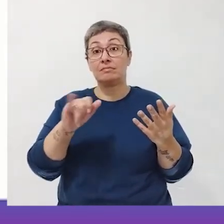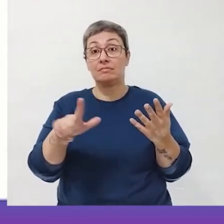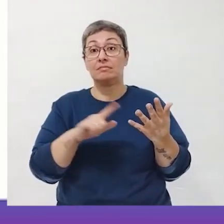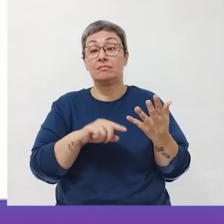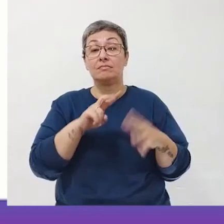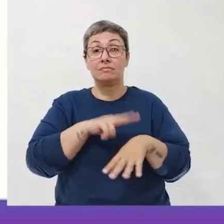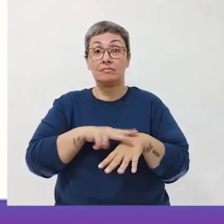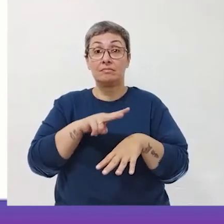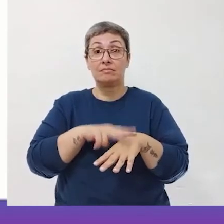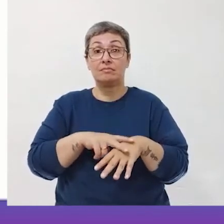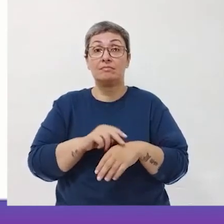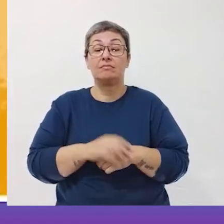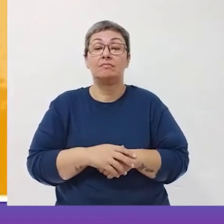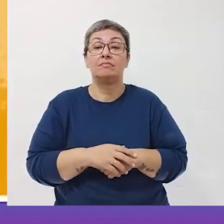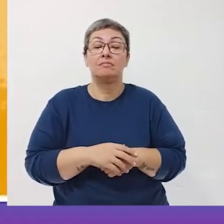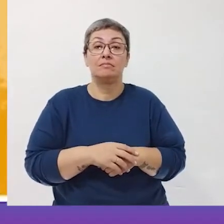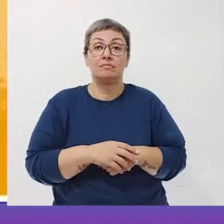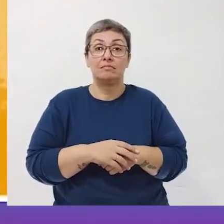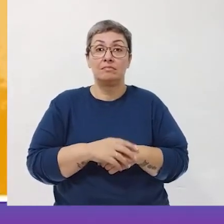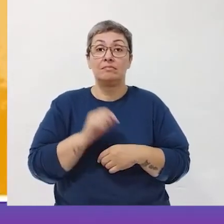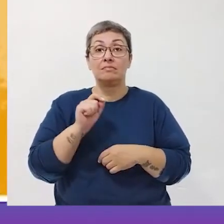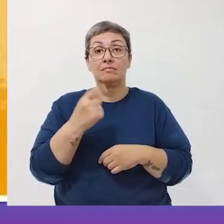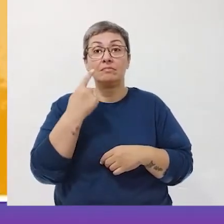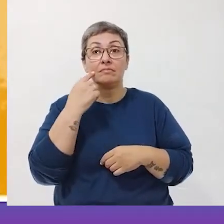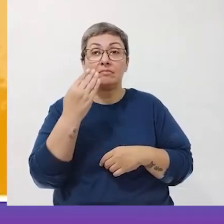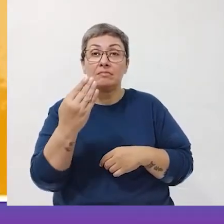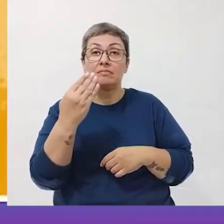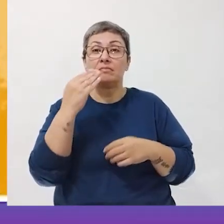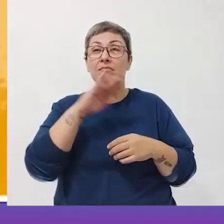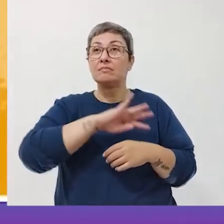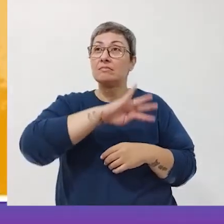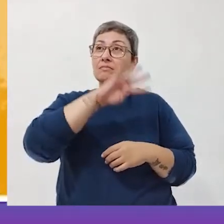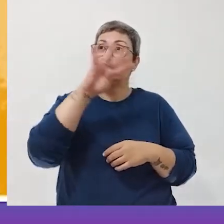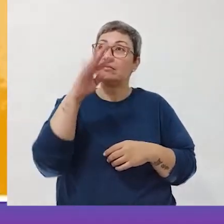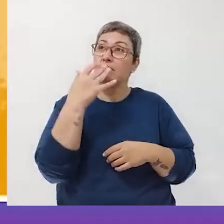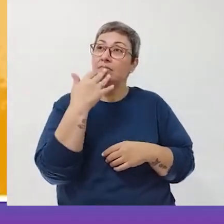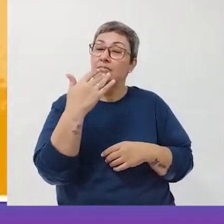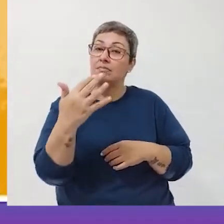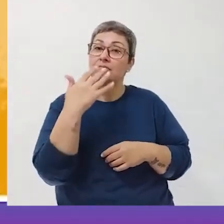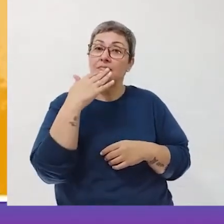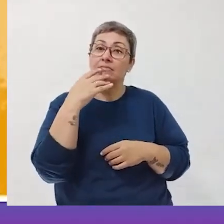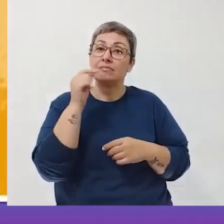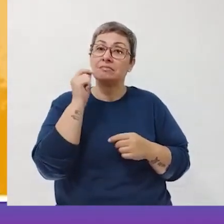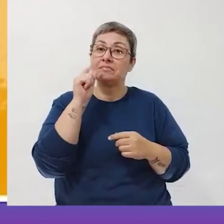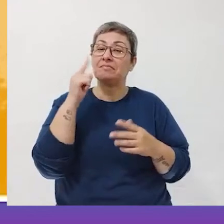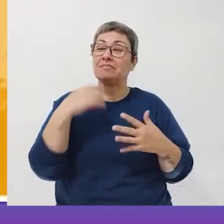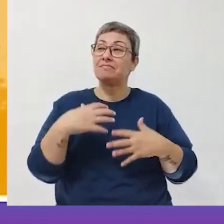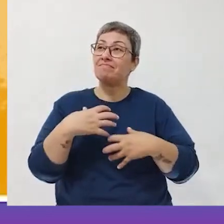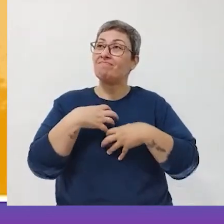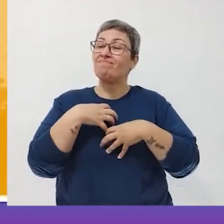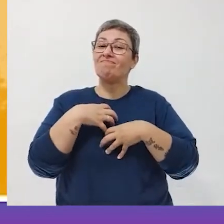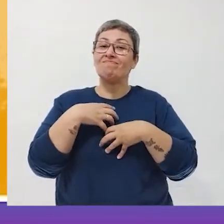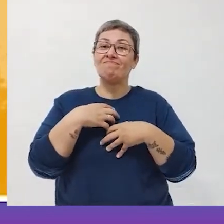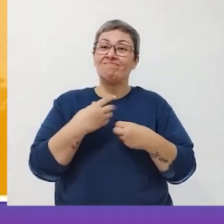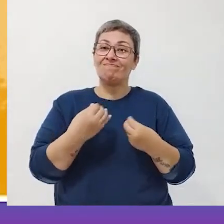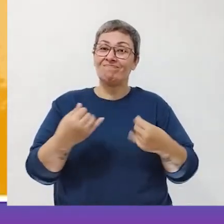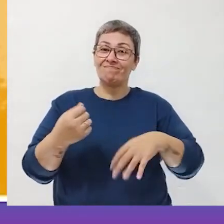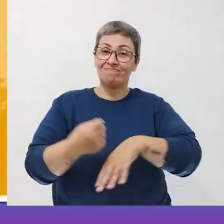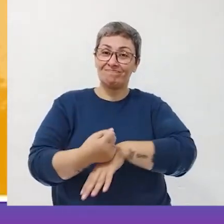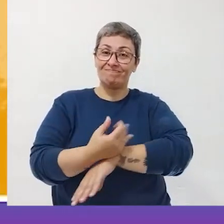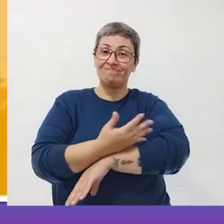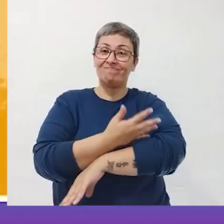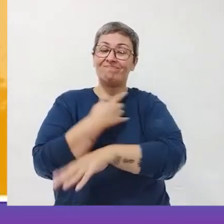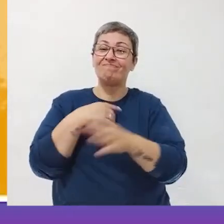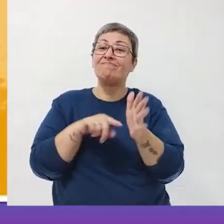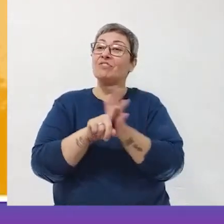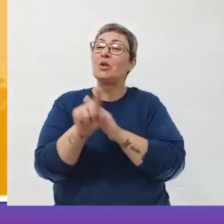e violeta. Olhar para o arco-íris com todas essas cores costuma despertar em nós alguns sentimentos. E